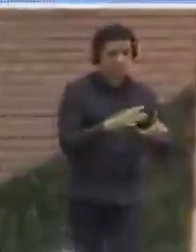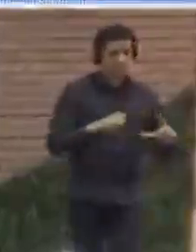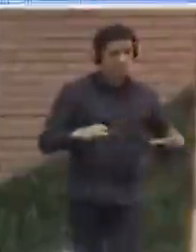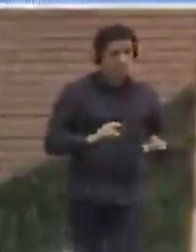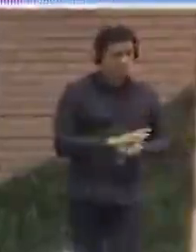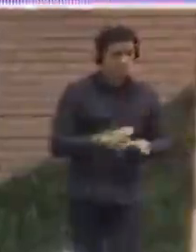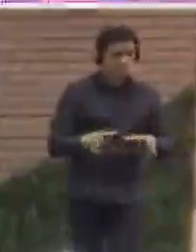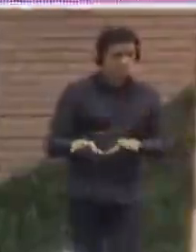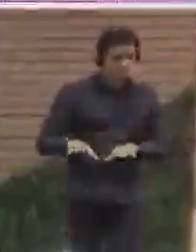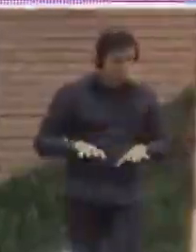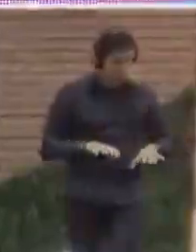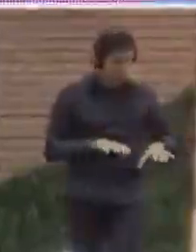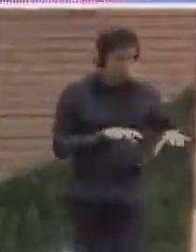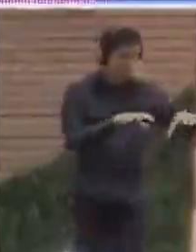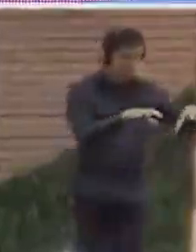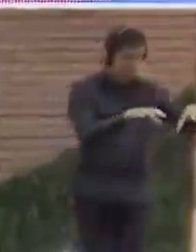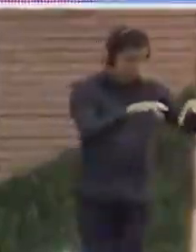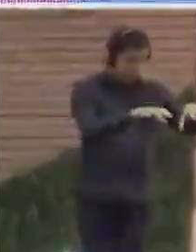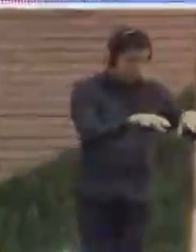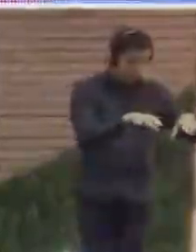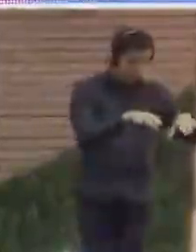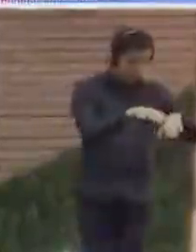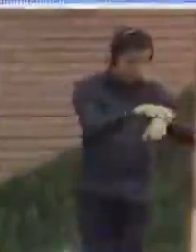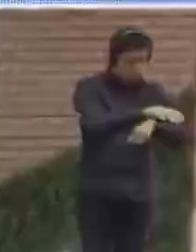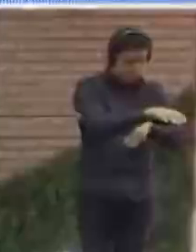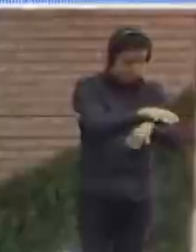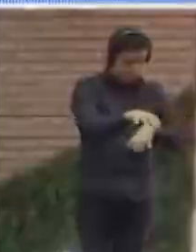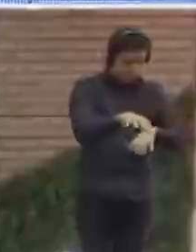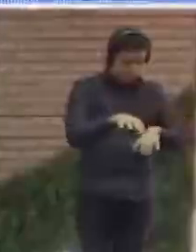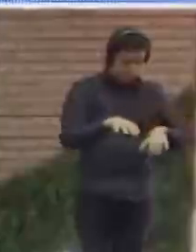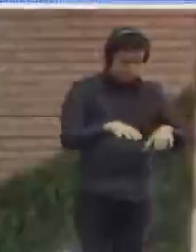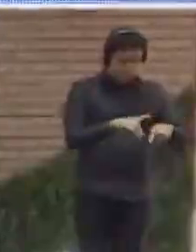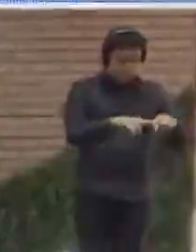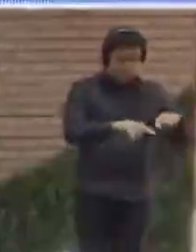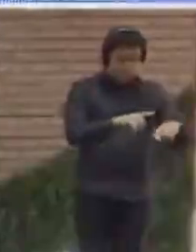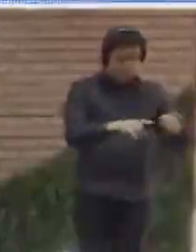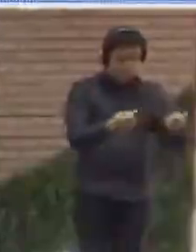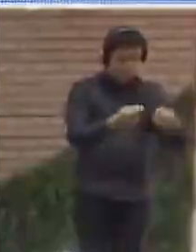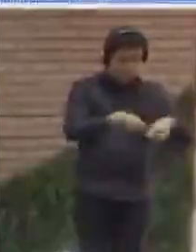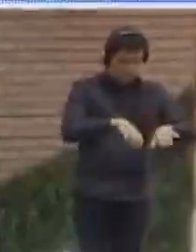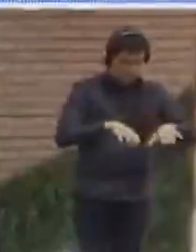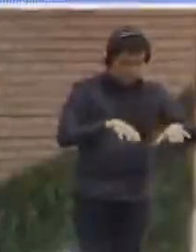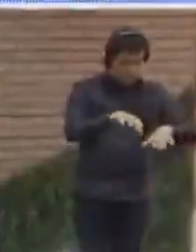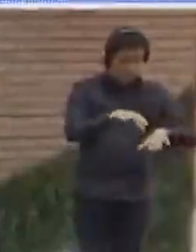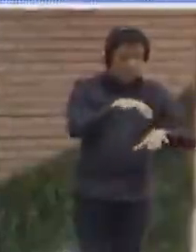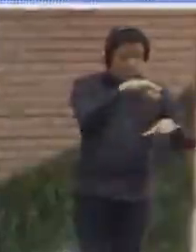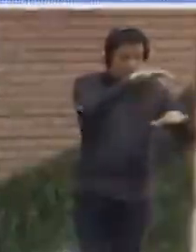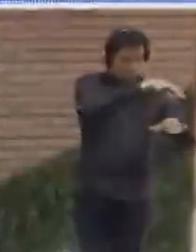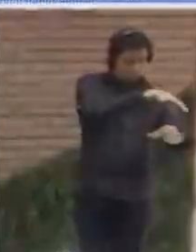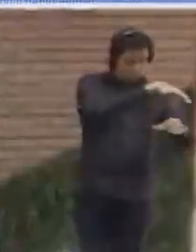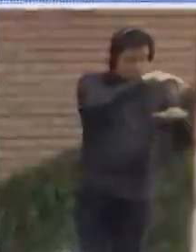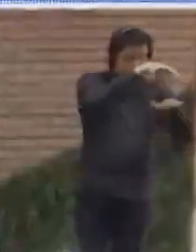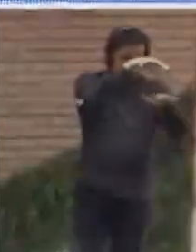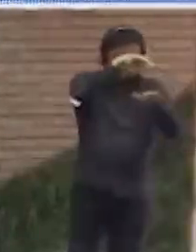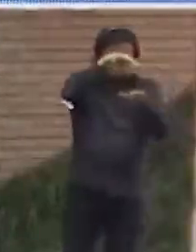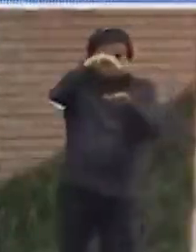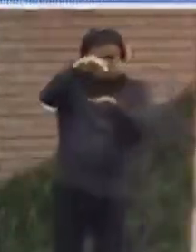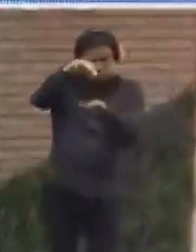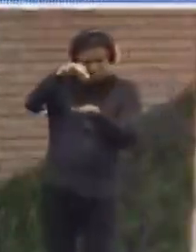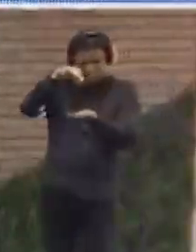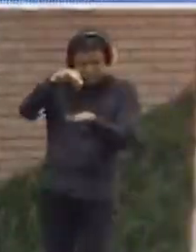todos os serviços, os equipamentos que precisam, e daí a gente incha isso e coloca no